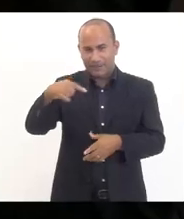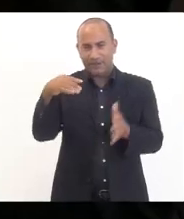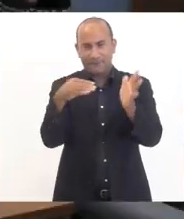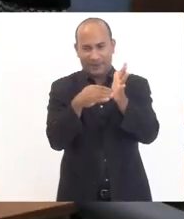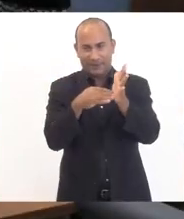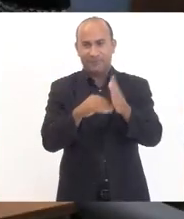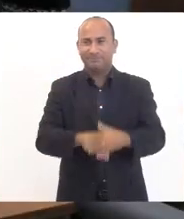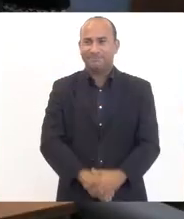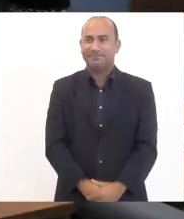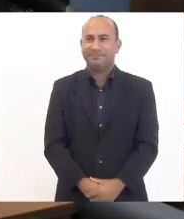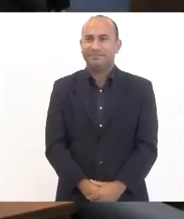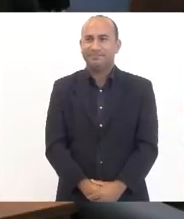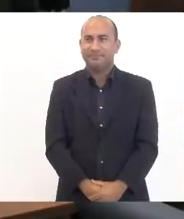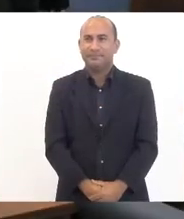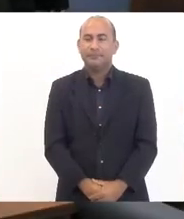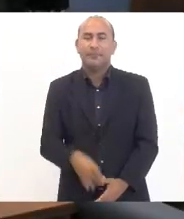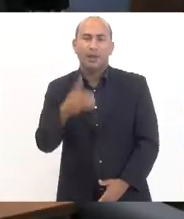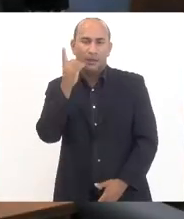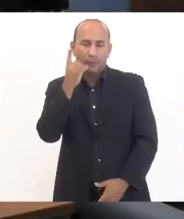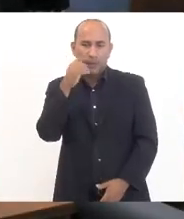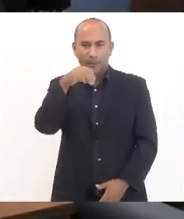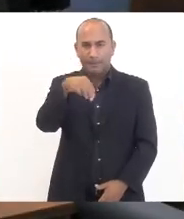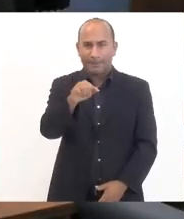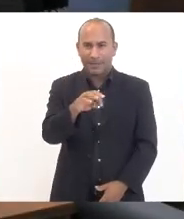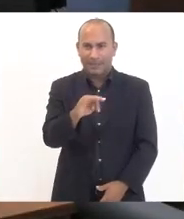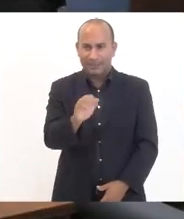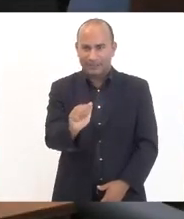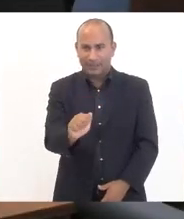presidente. Deputada Marta Rocha.